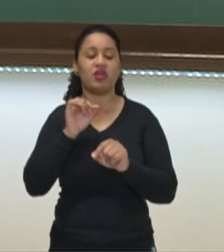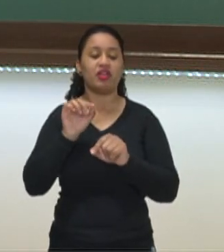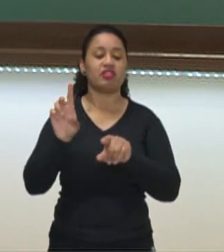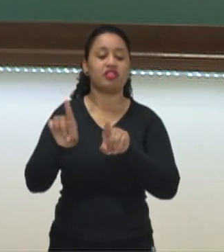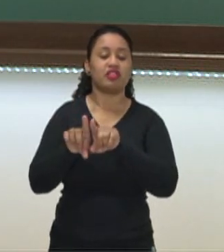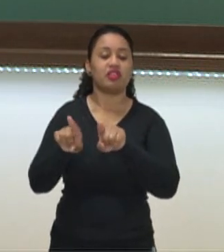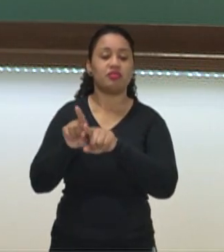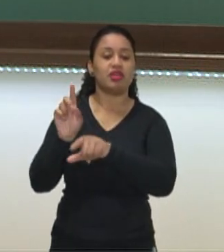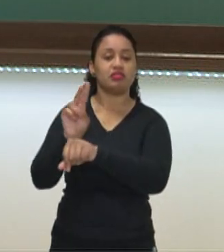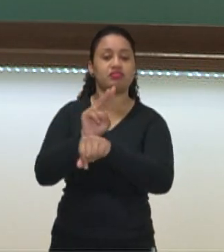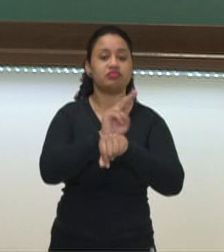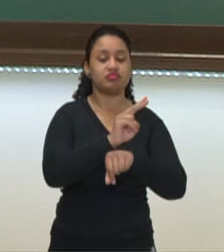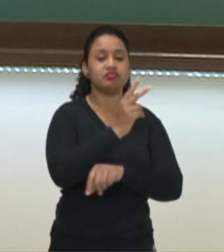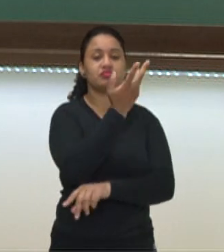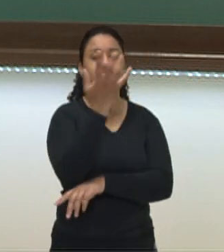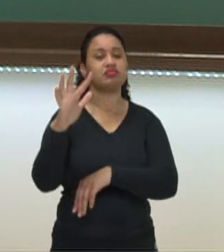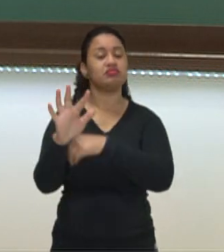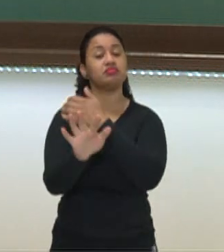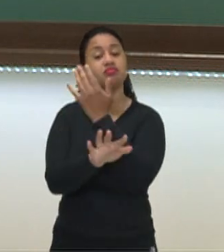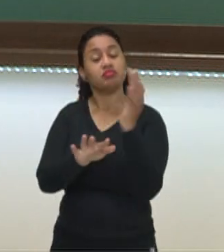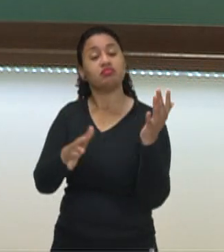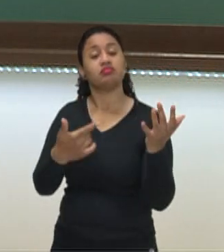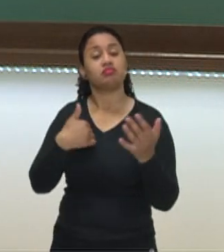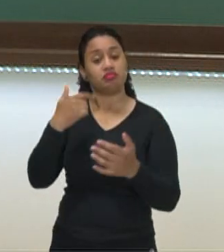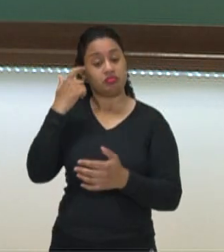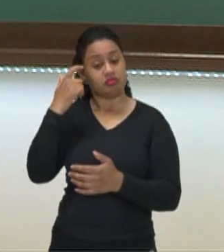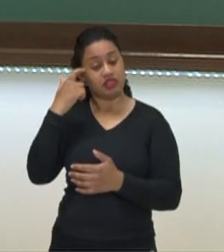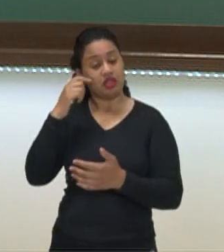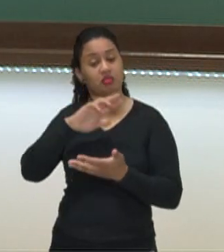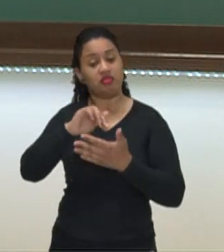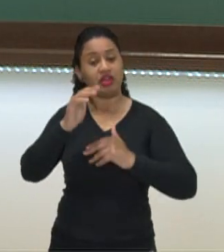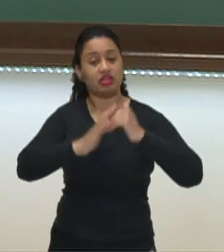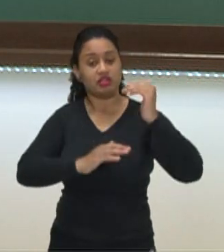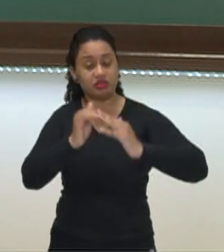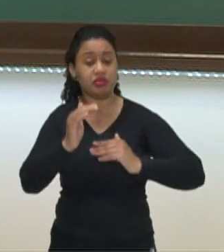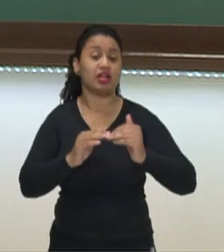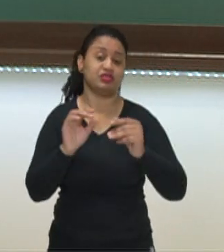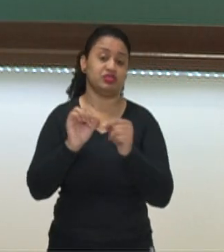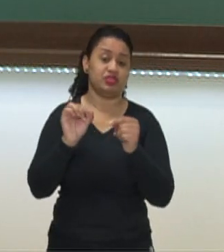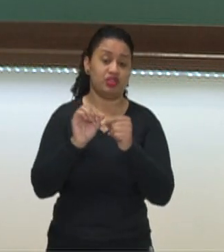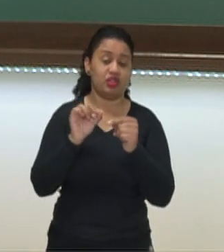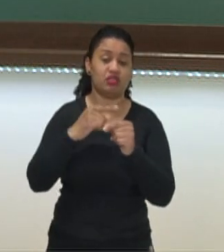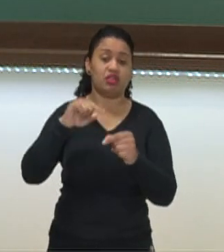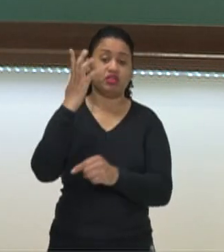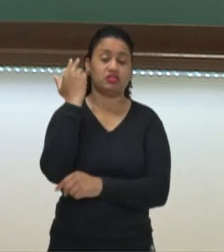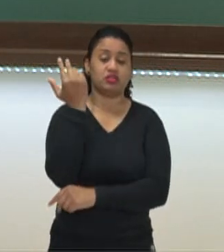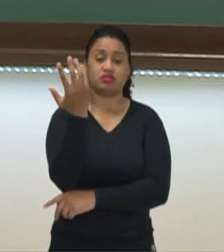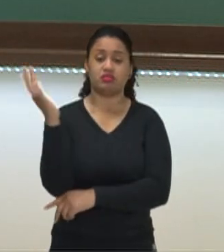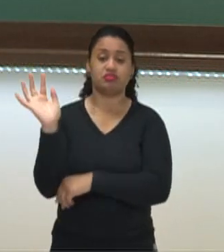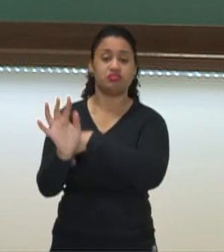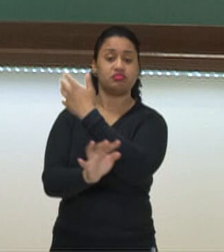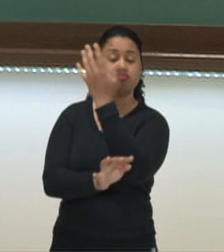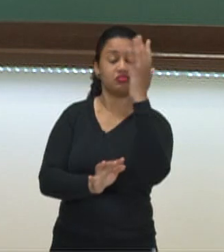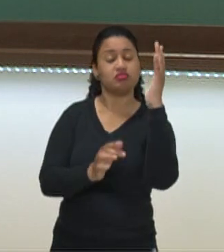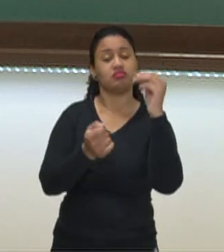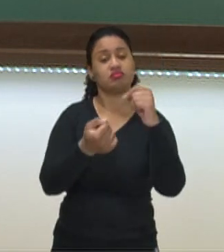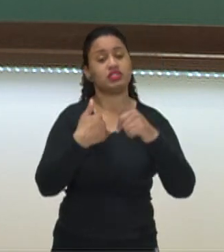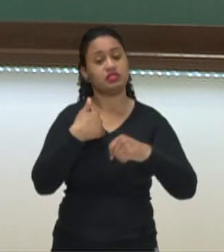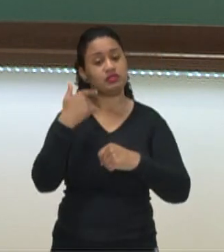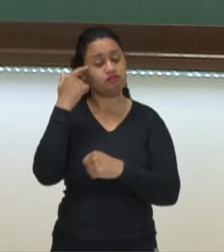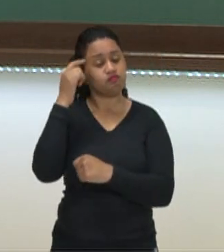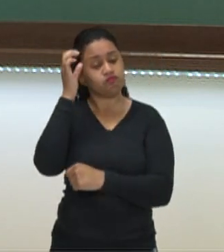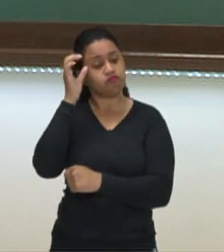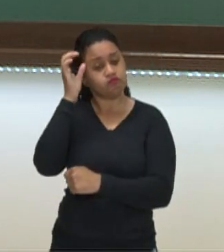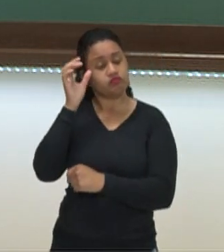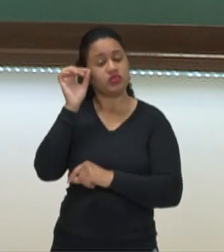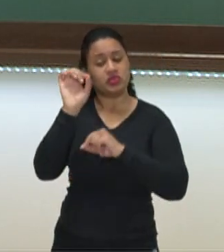preservação ambiental. Então, se nós pensarmos várias dessas práticas que são realizadas na natureza, eu tenho que ter a conscientização